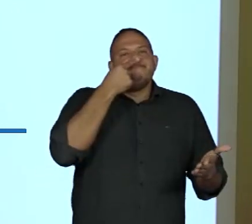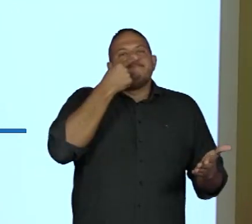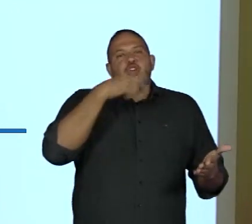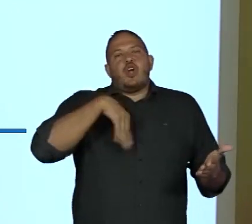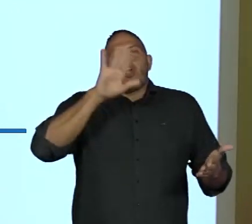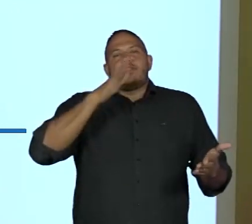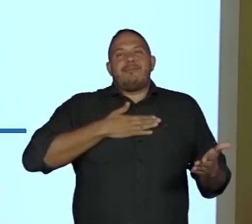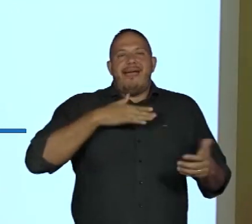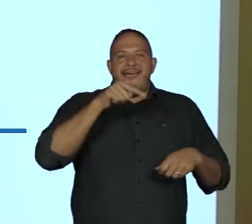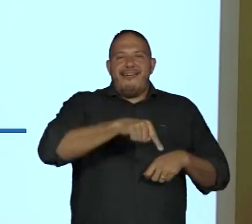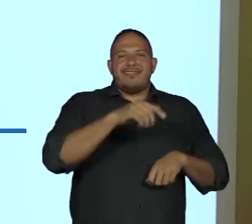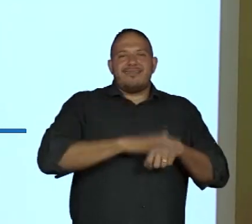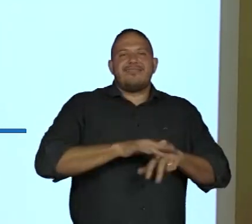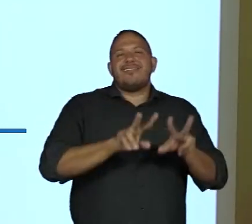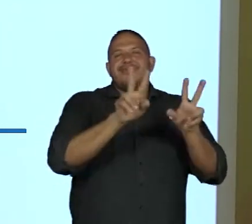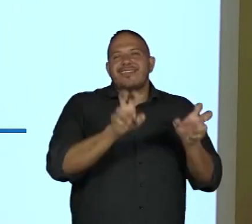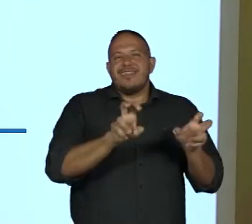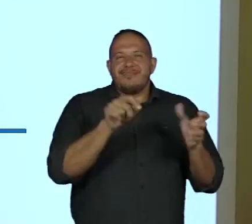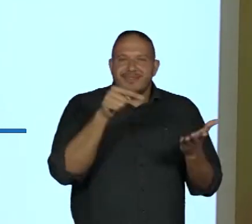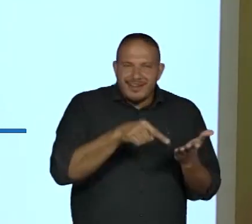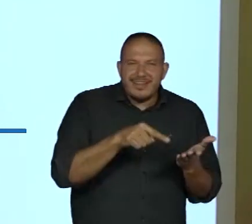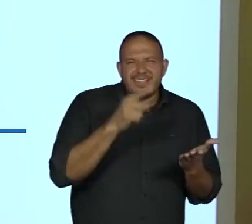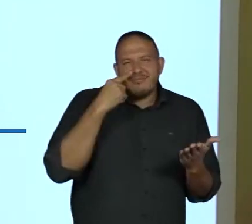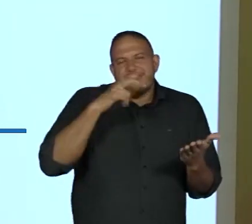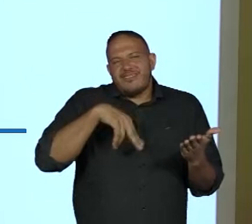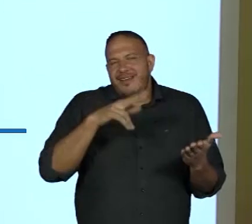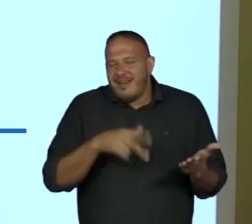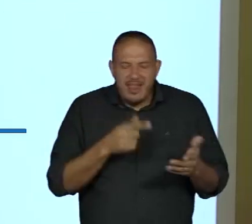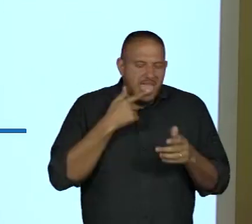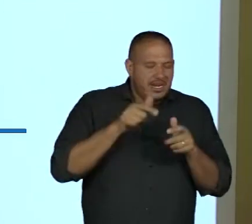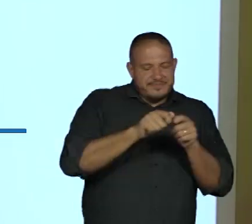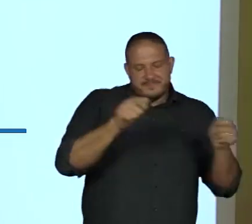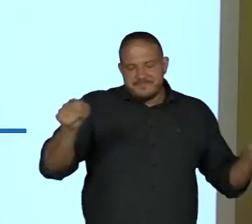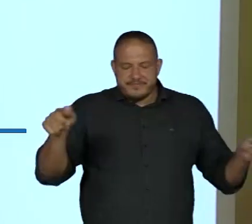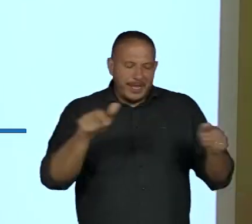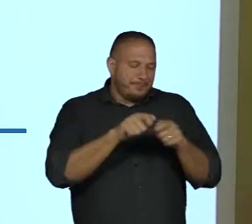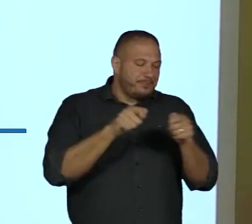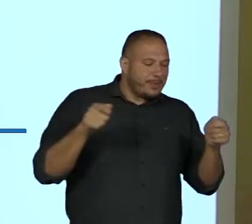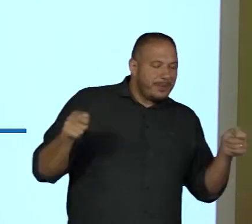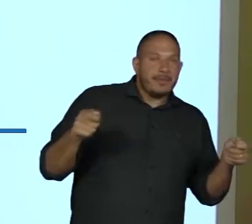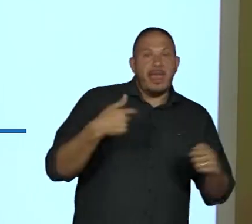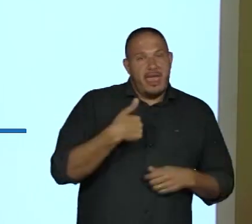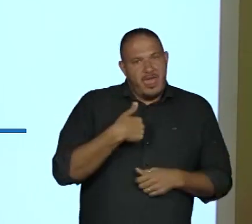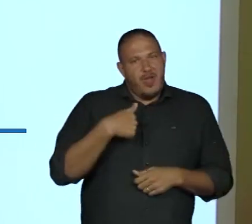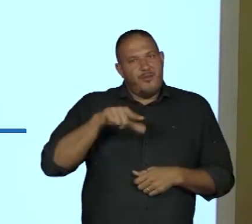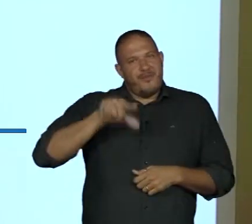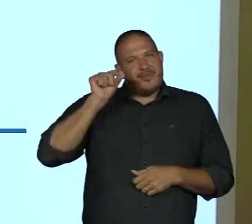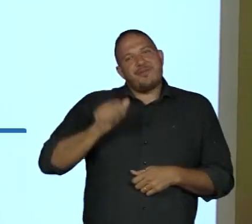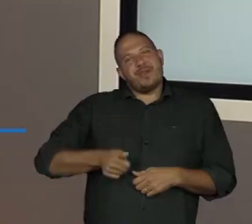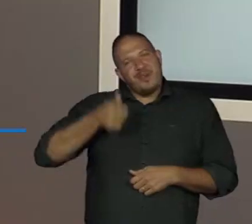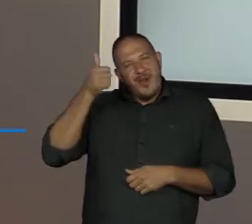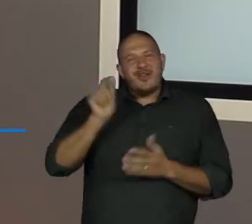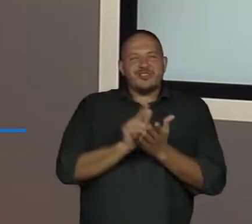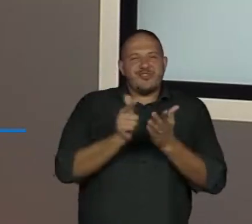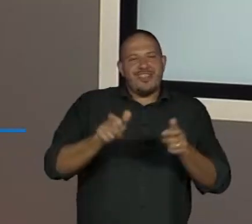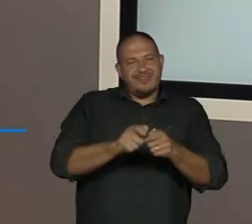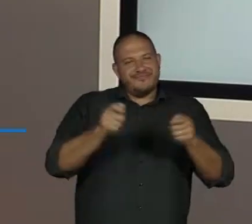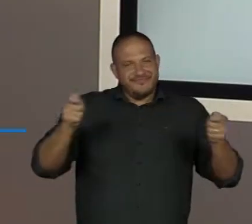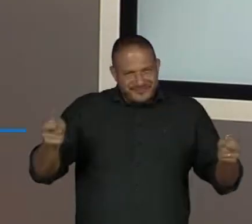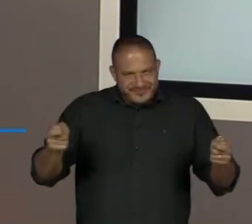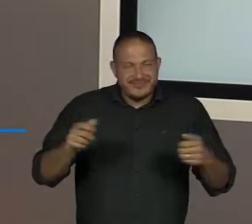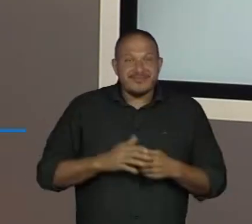Quando você pega lá o jornal impresso, você manipula, vai para lá, vai para cá. Eu ainda prefiro o jornal impresso. Sim, nós apresentamos